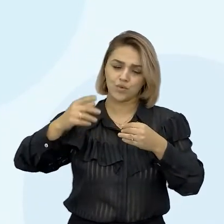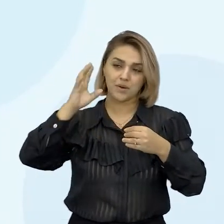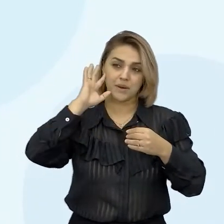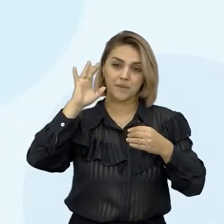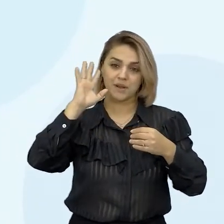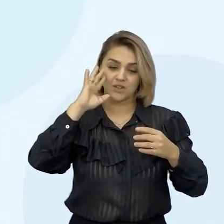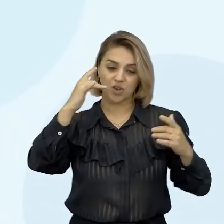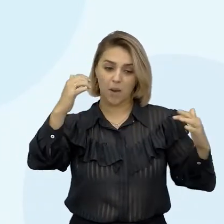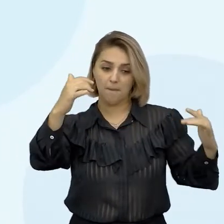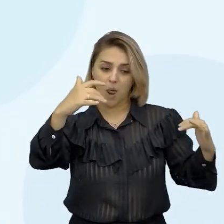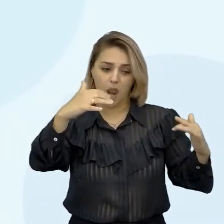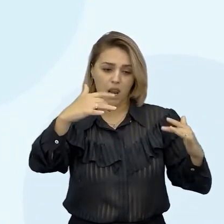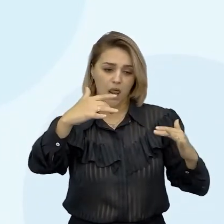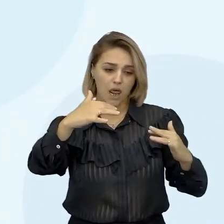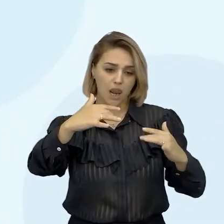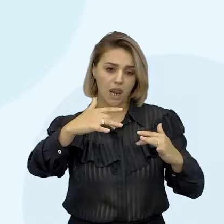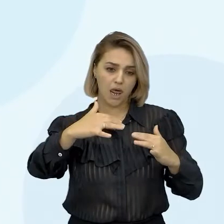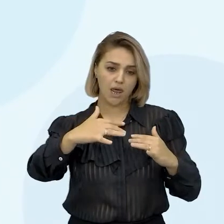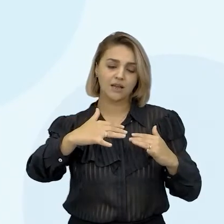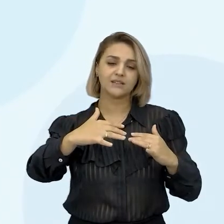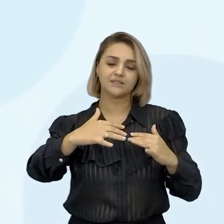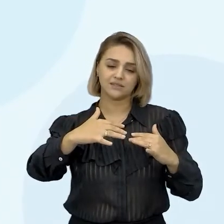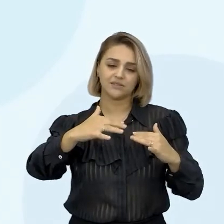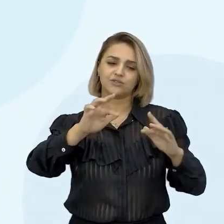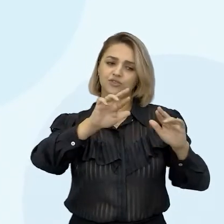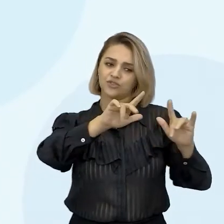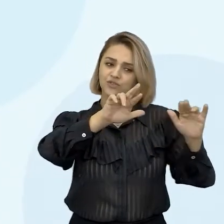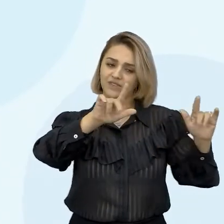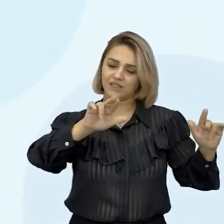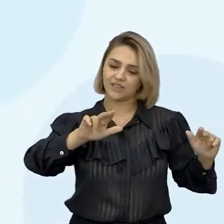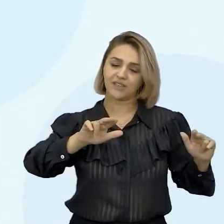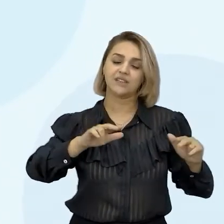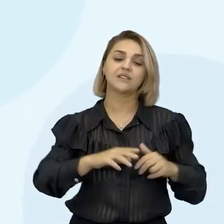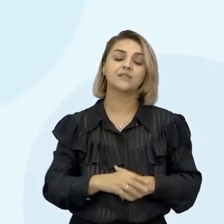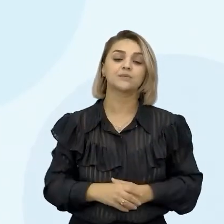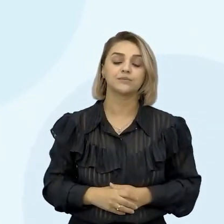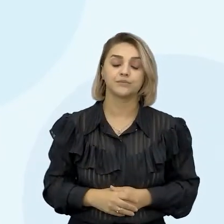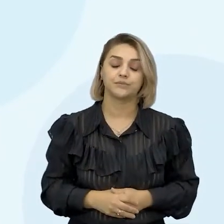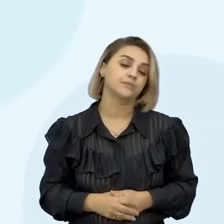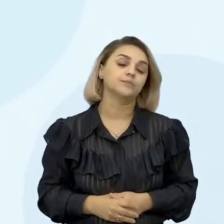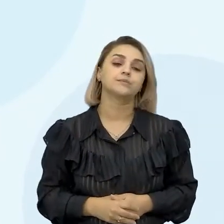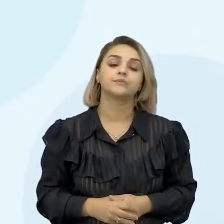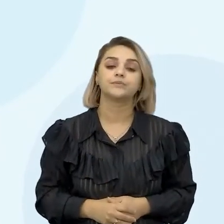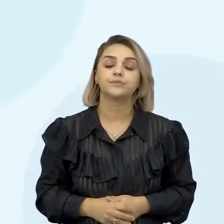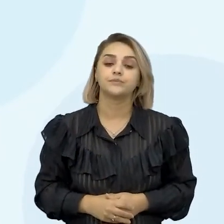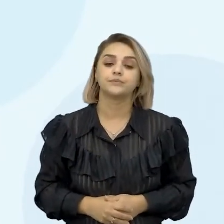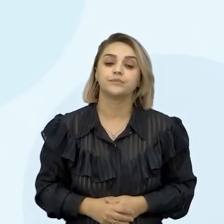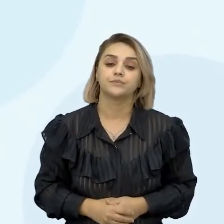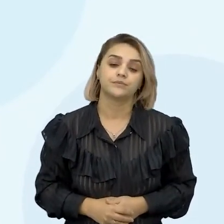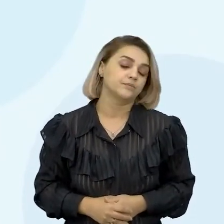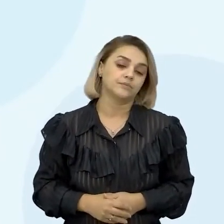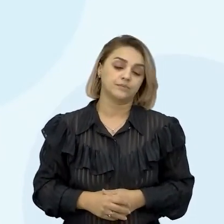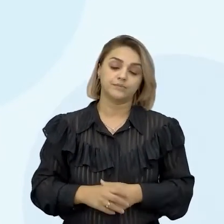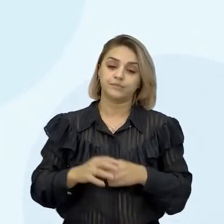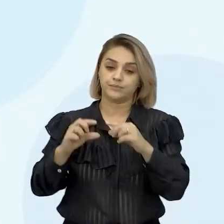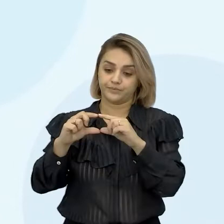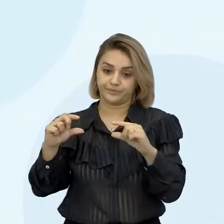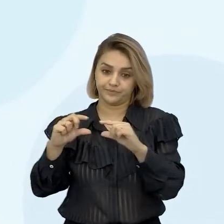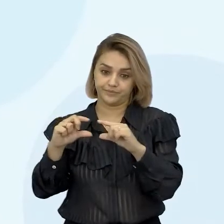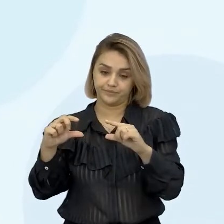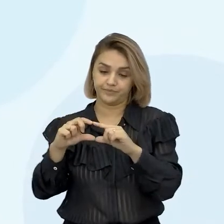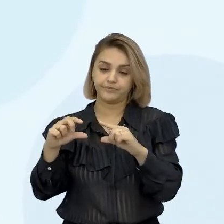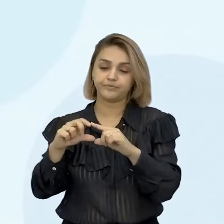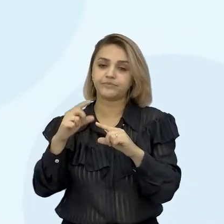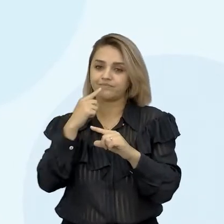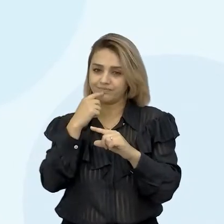daqui com esses aqui são diferentes ó esse esse esse são diferentes aqui eu vou dar uma segurada e quando sair a corrente